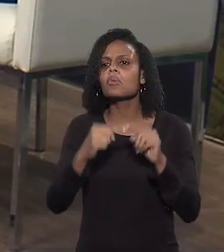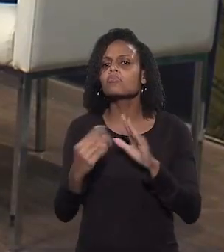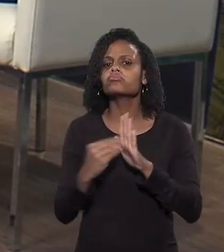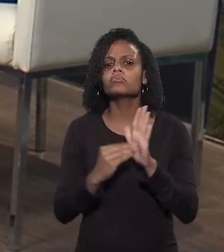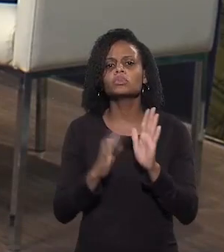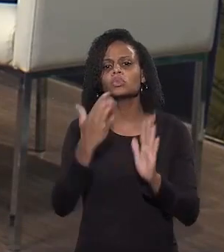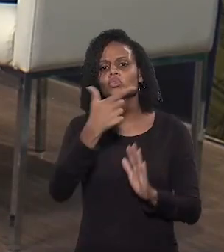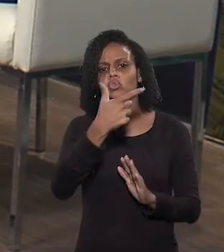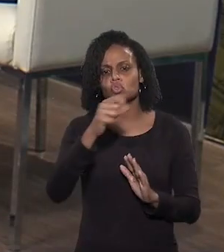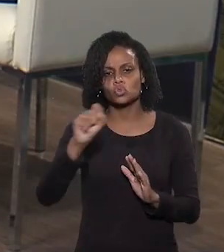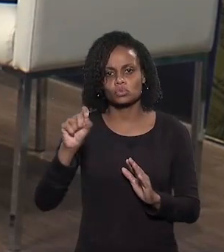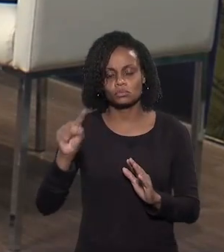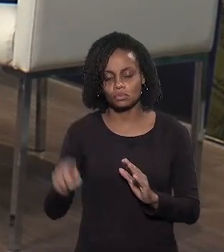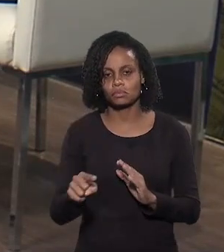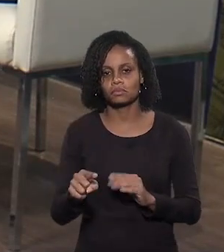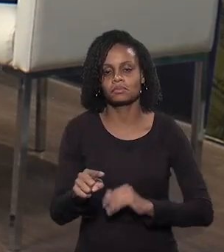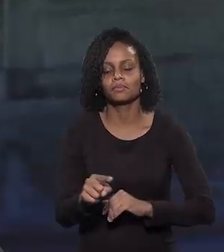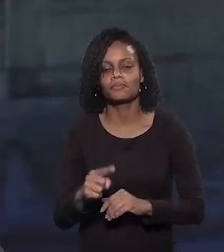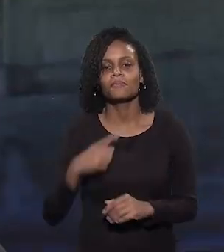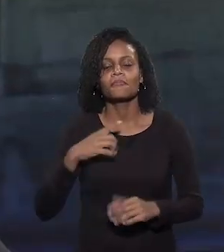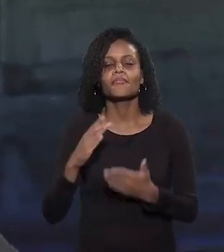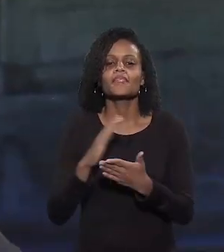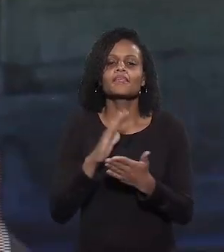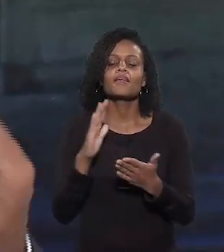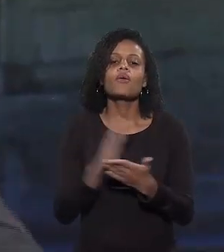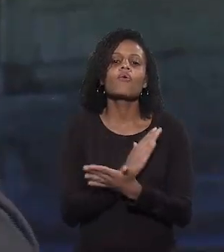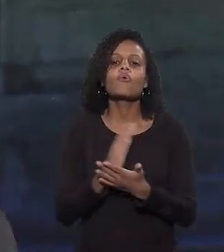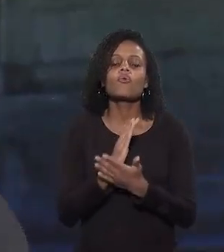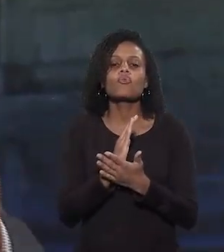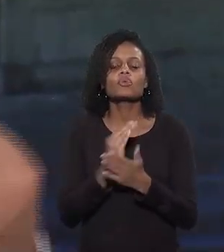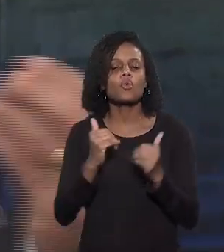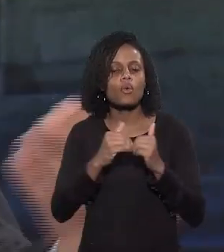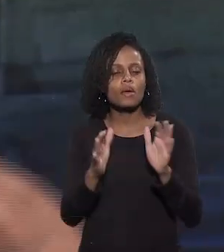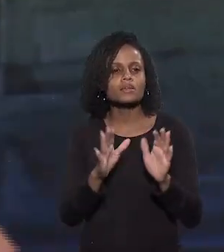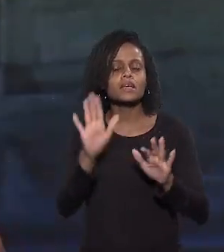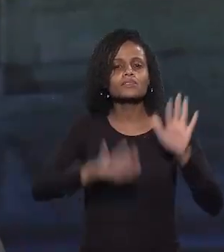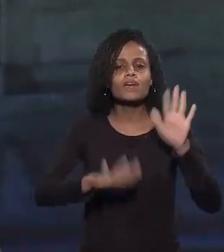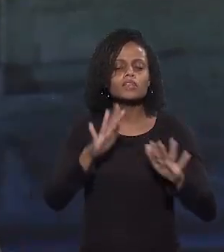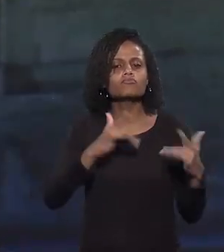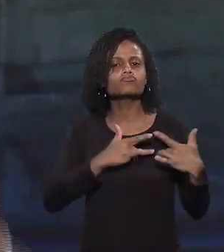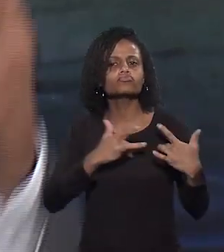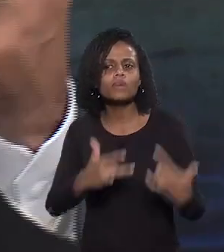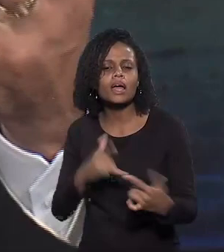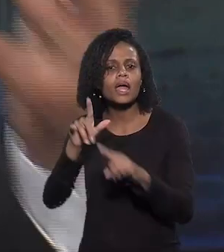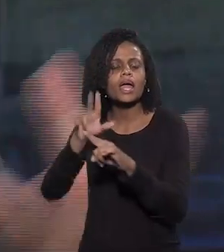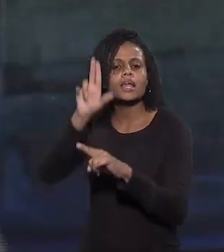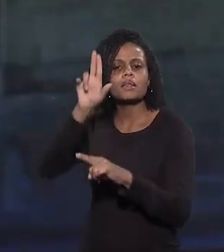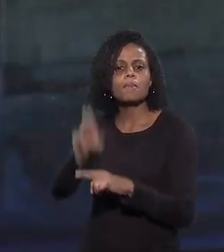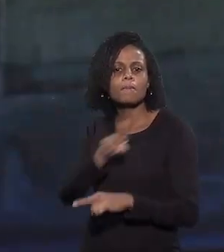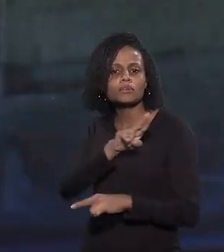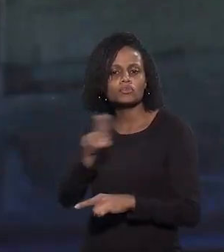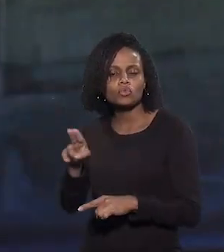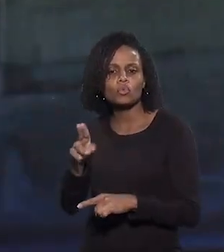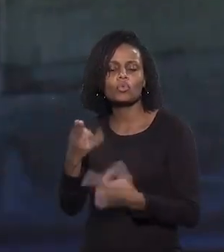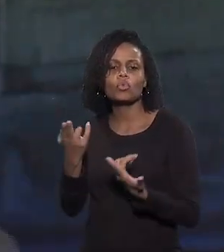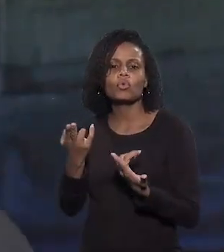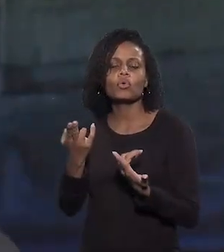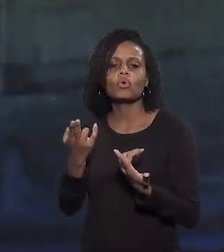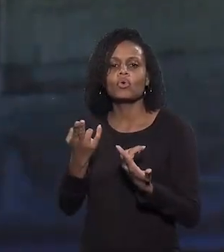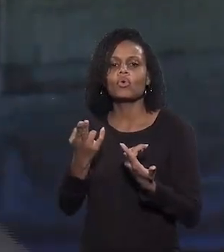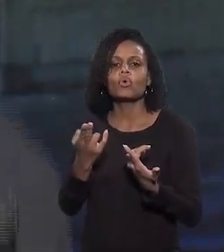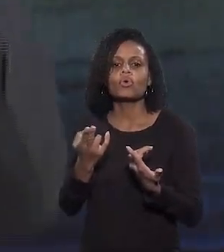Nós teríamos algumas, por exemplo, que de fato, porque começam por uma iniciativa, às vezes, de um pastor, de um